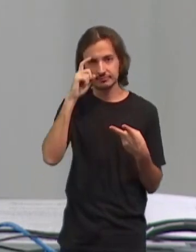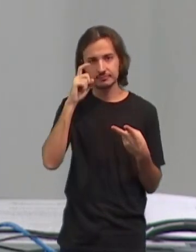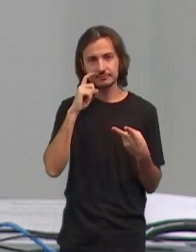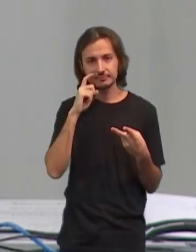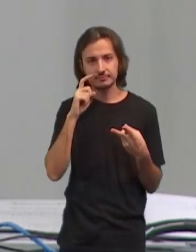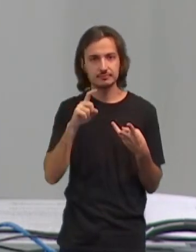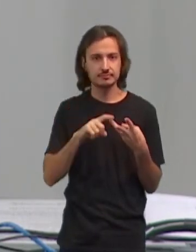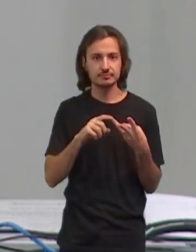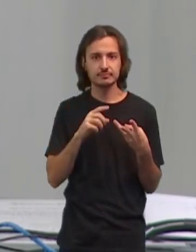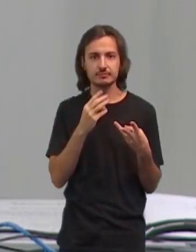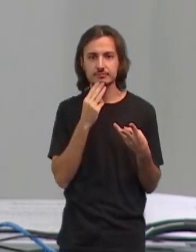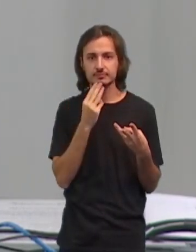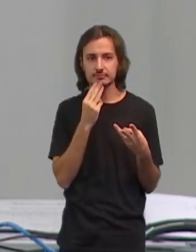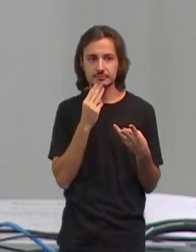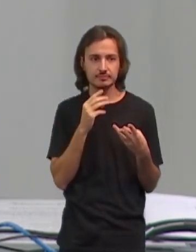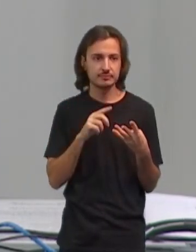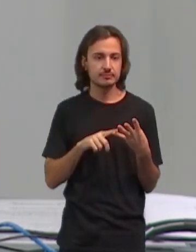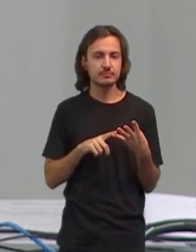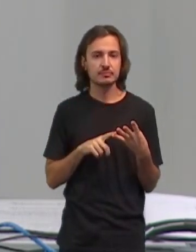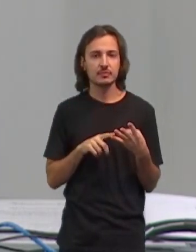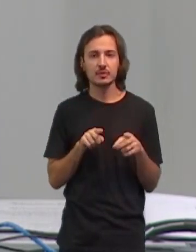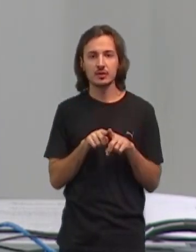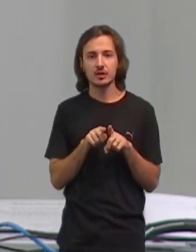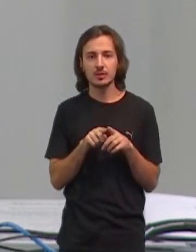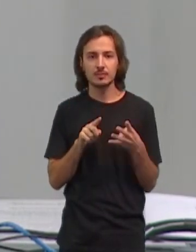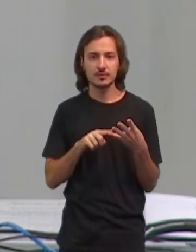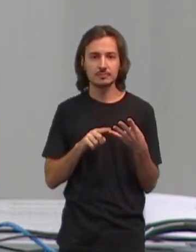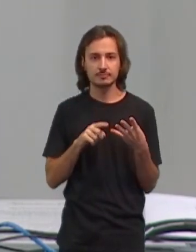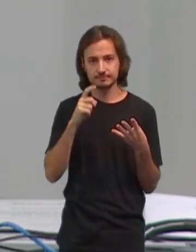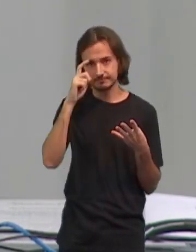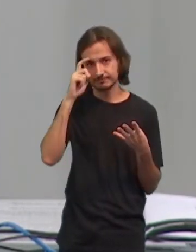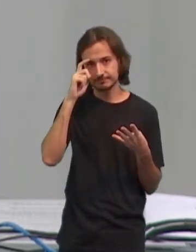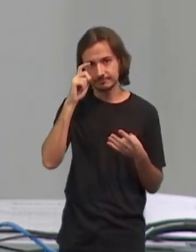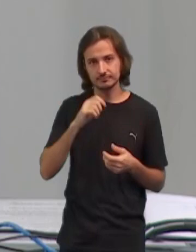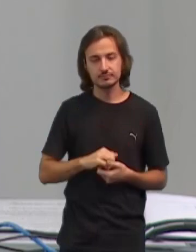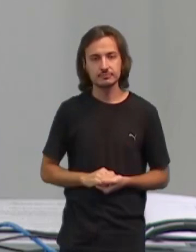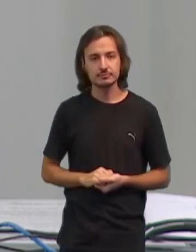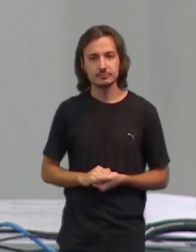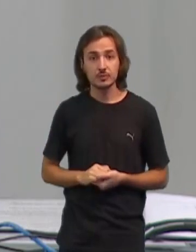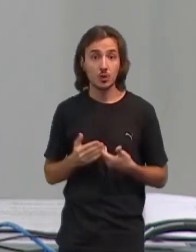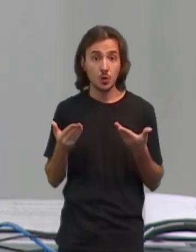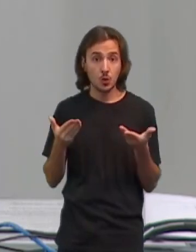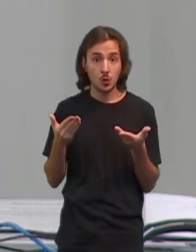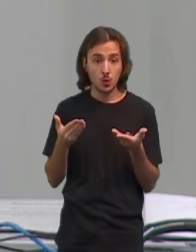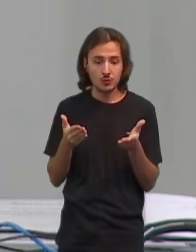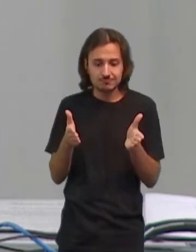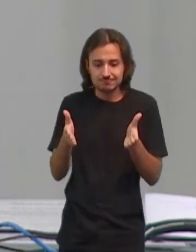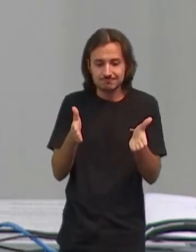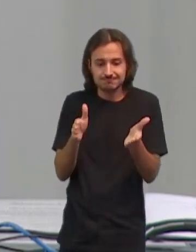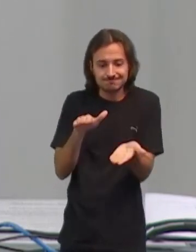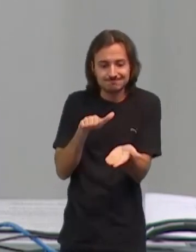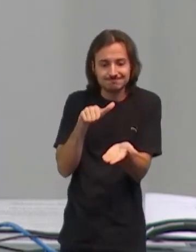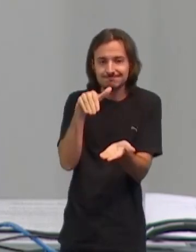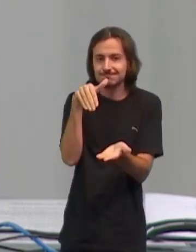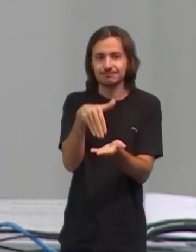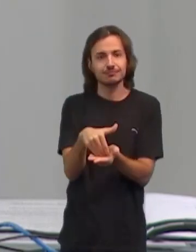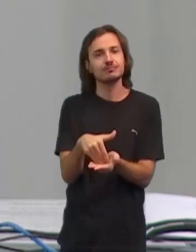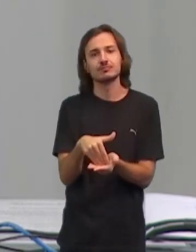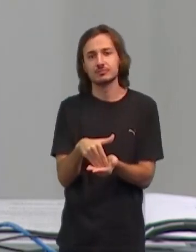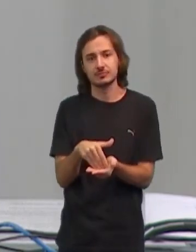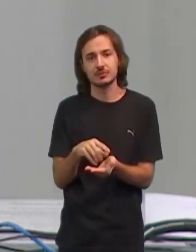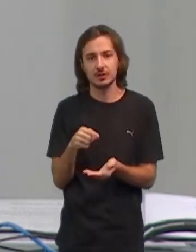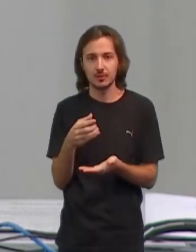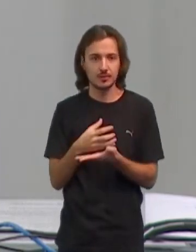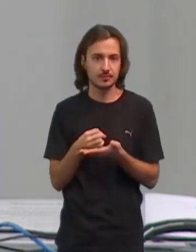Rossignoli, usou da palavra o vereador Juraci Schaefer. Hoje é o prazo final desse veto